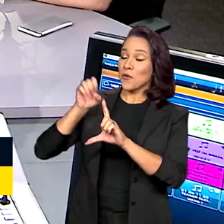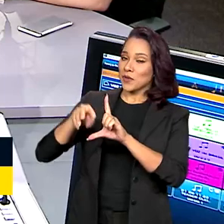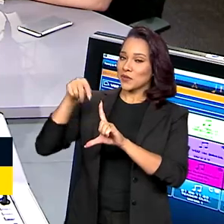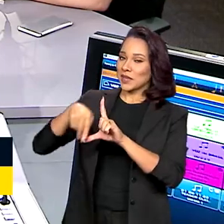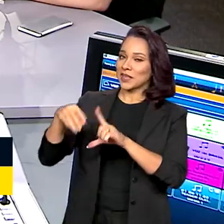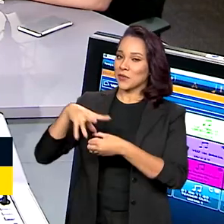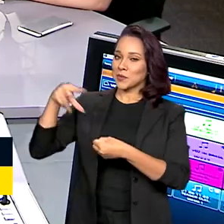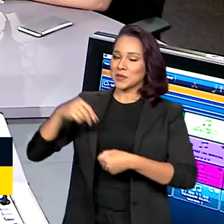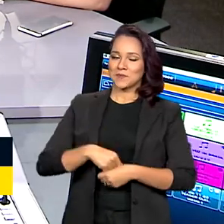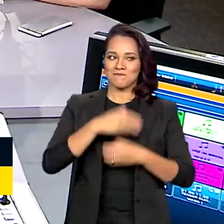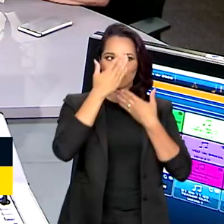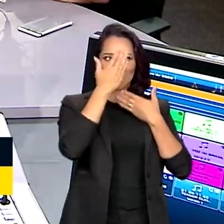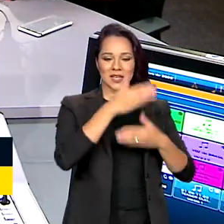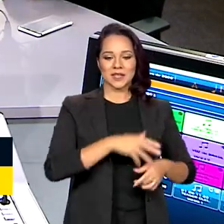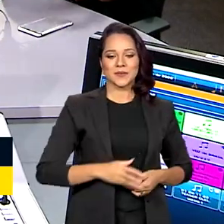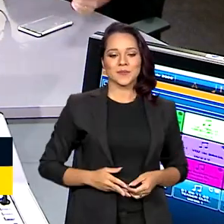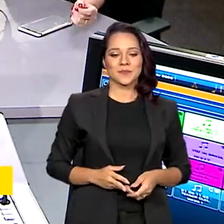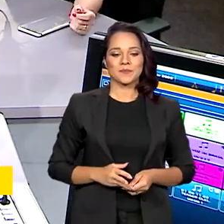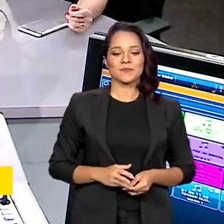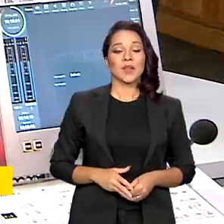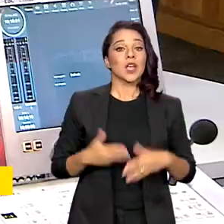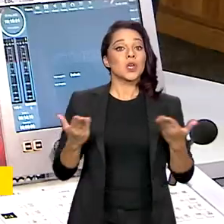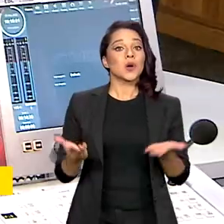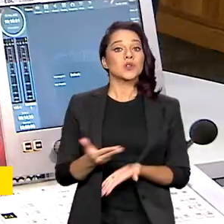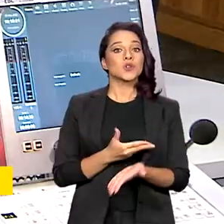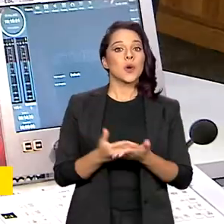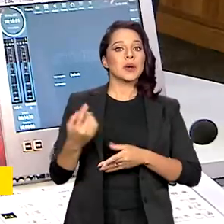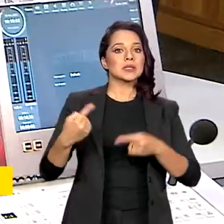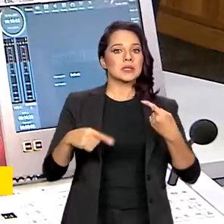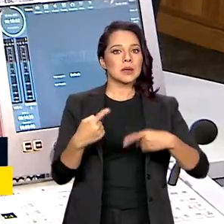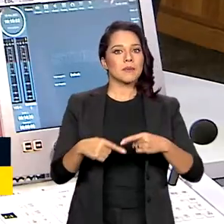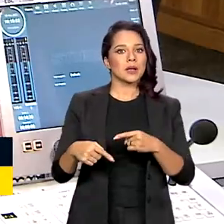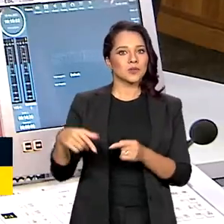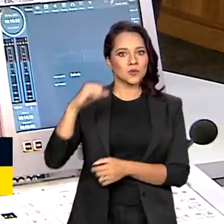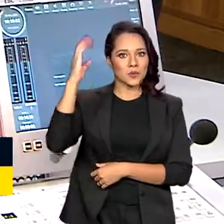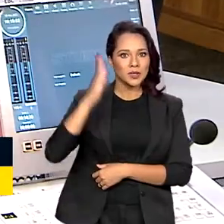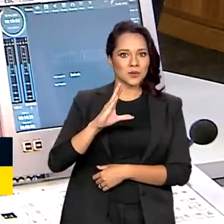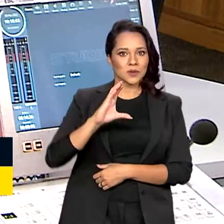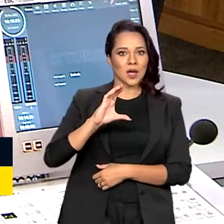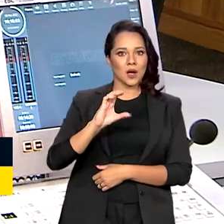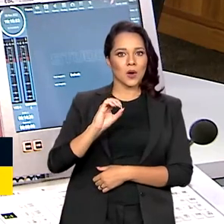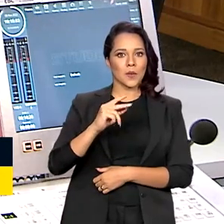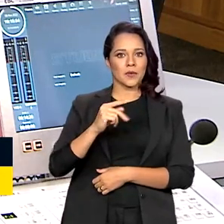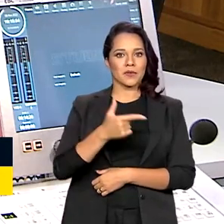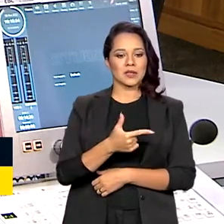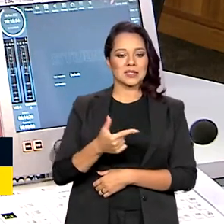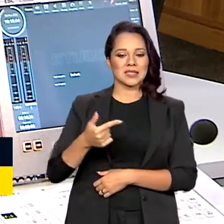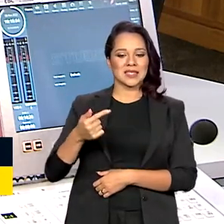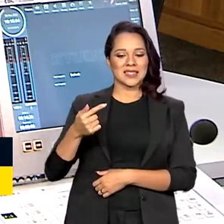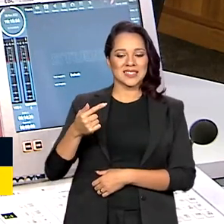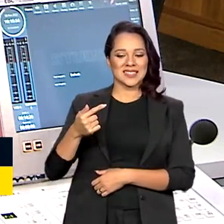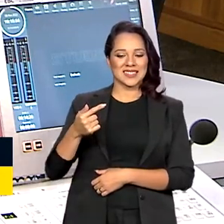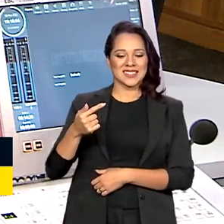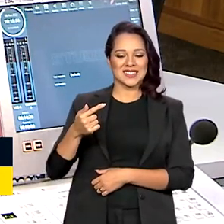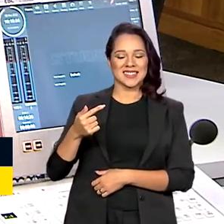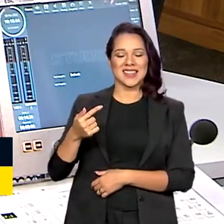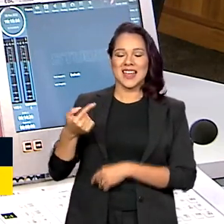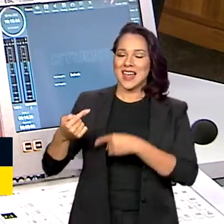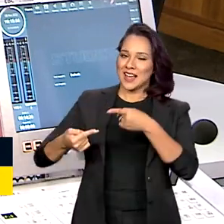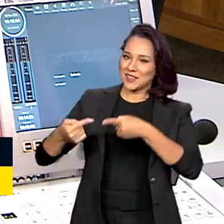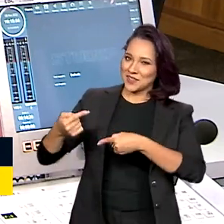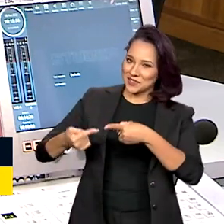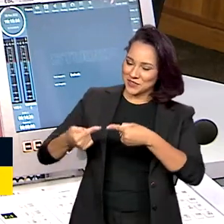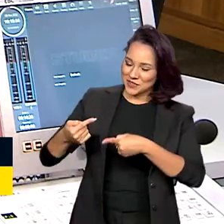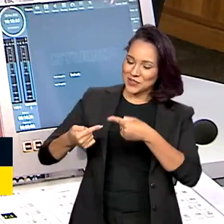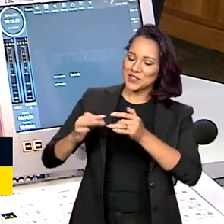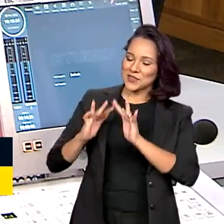Brasil. Obrigado. E hoje começaram os debates brasileiros na COP27. As discussões ocorrem ao